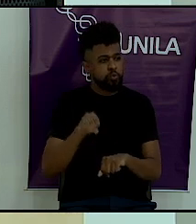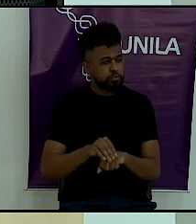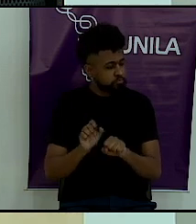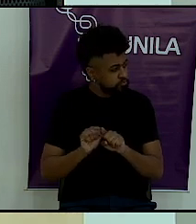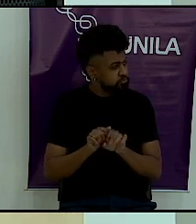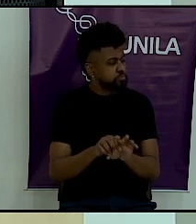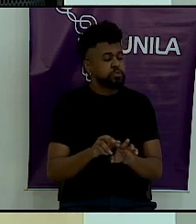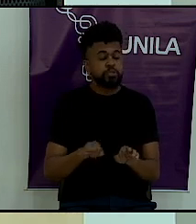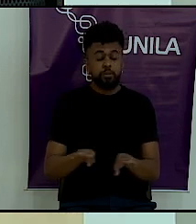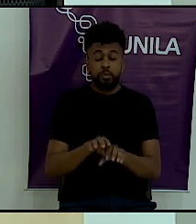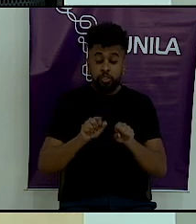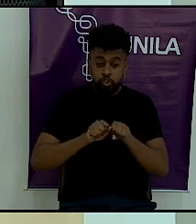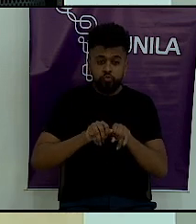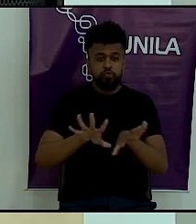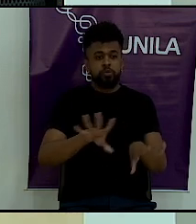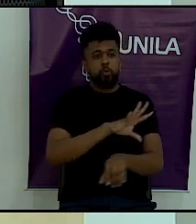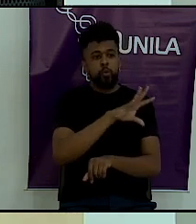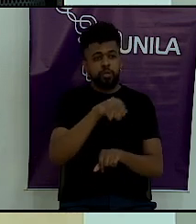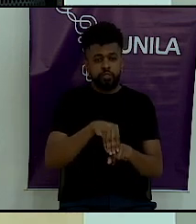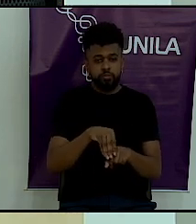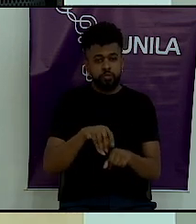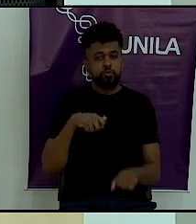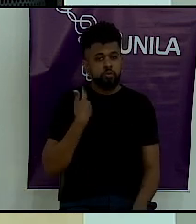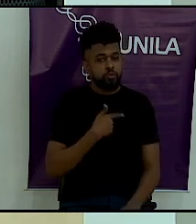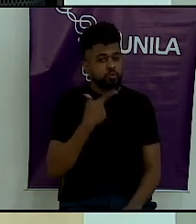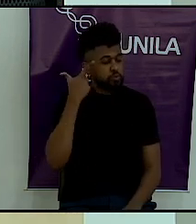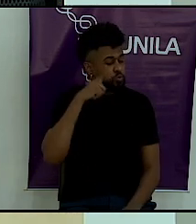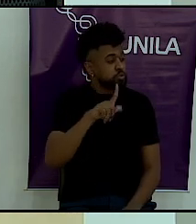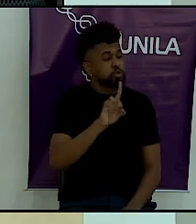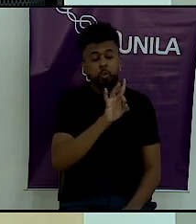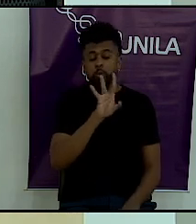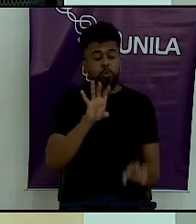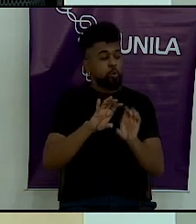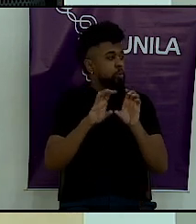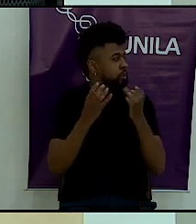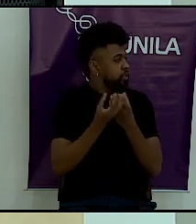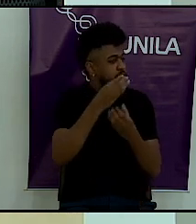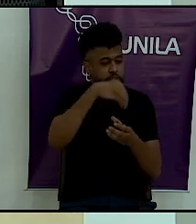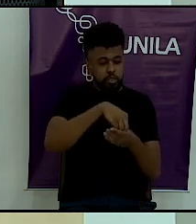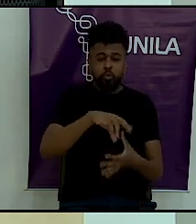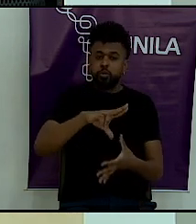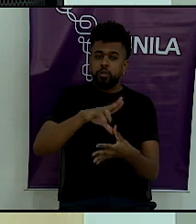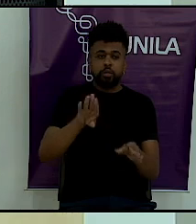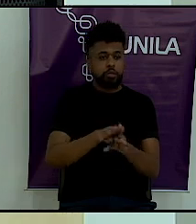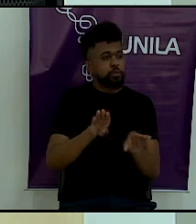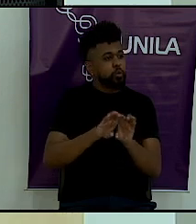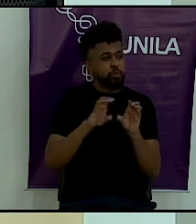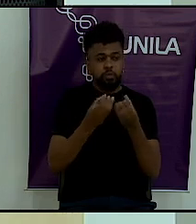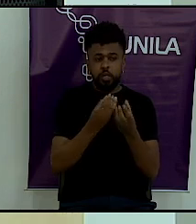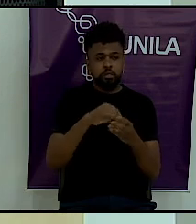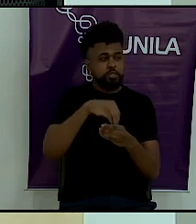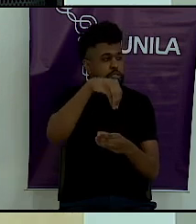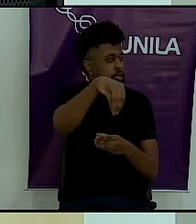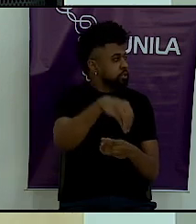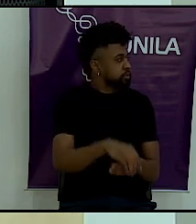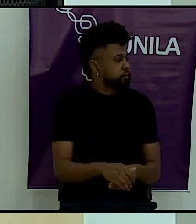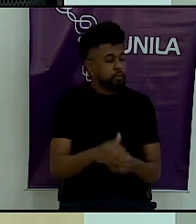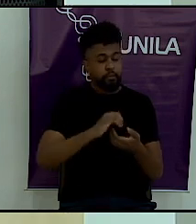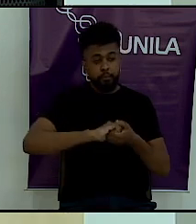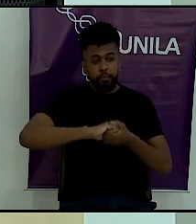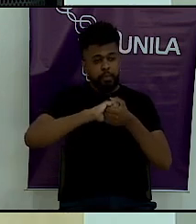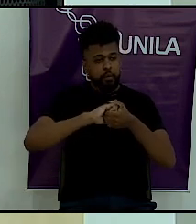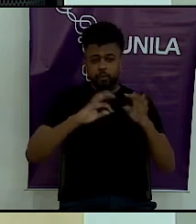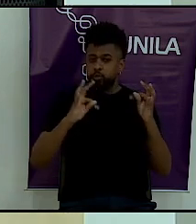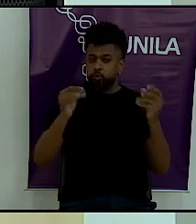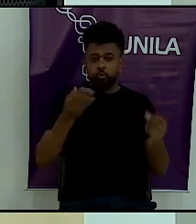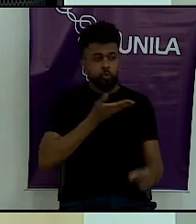e a difusão desse conhecimento para que ele chegue não só para a comunidade interna, a UNILA, mas também para a comunidade externa. Então, parabenizo a